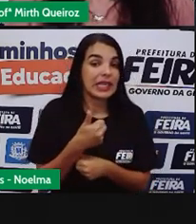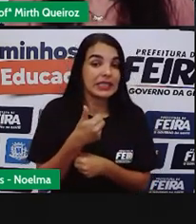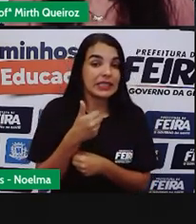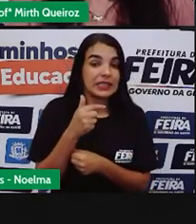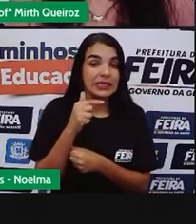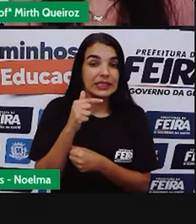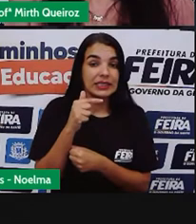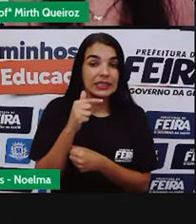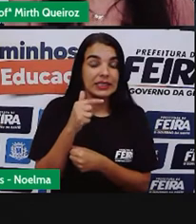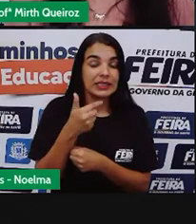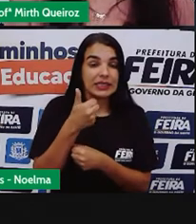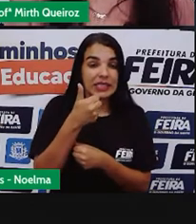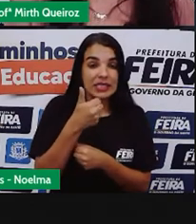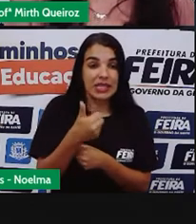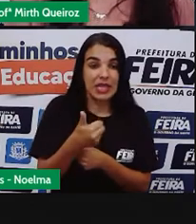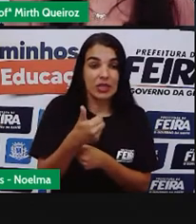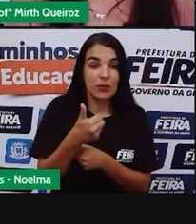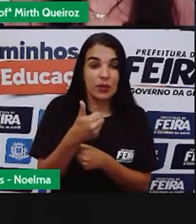157, mais 3,